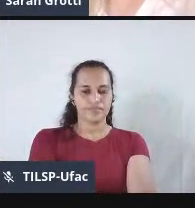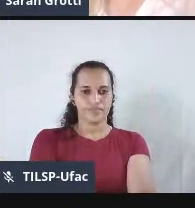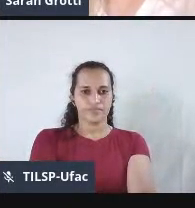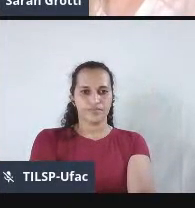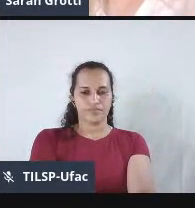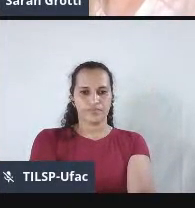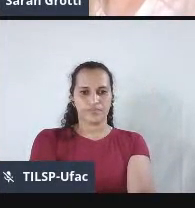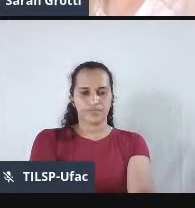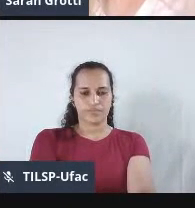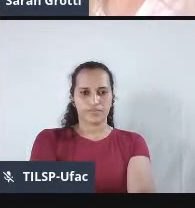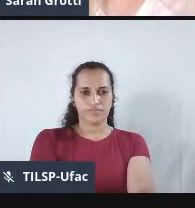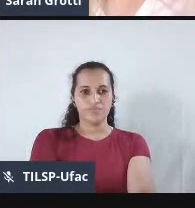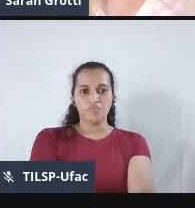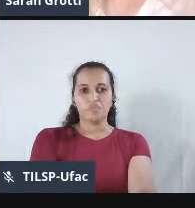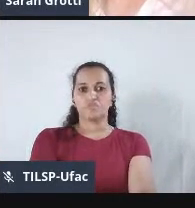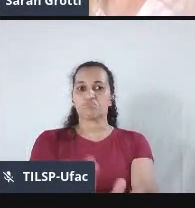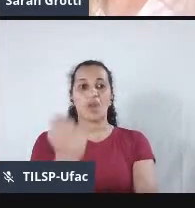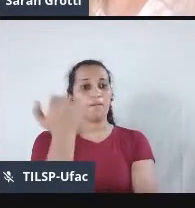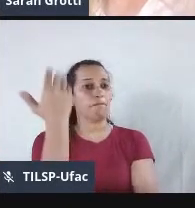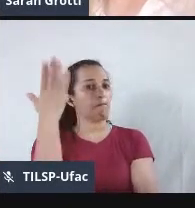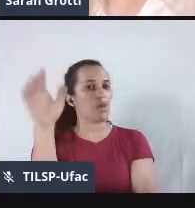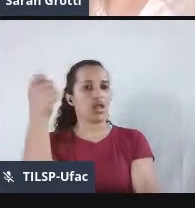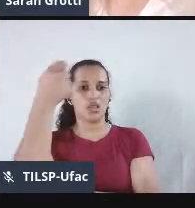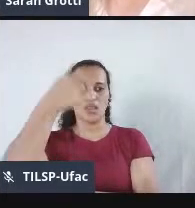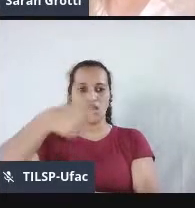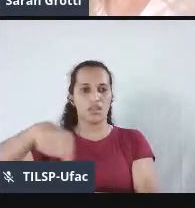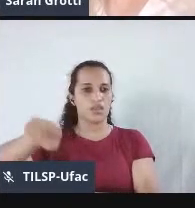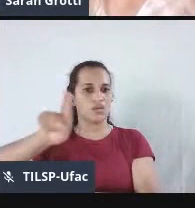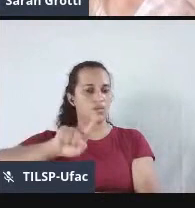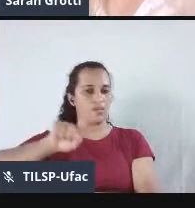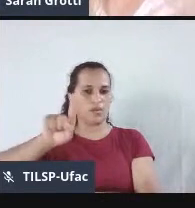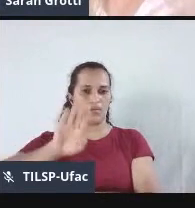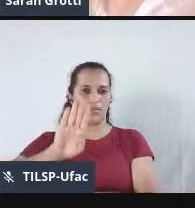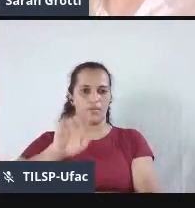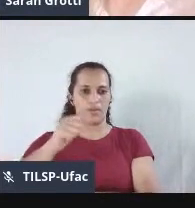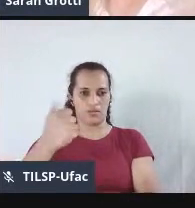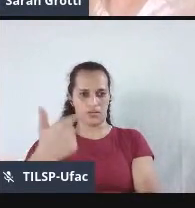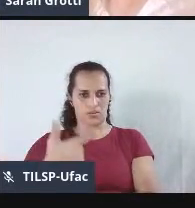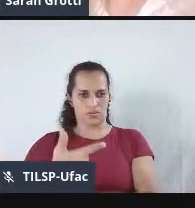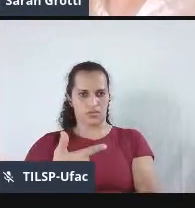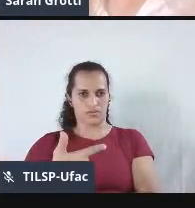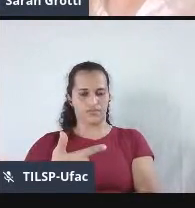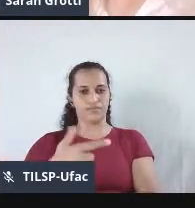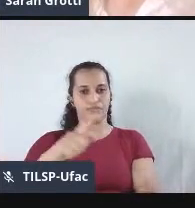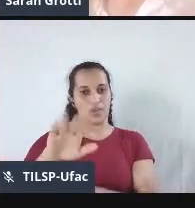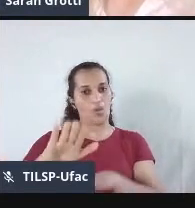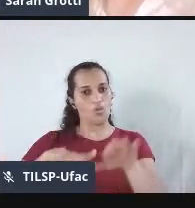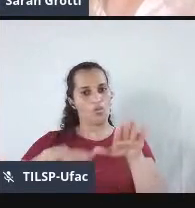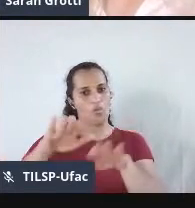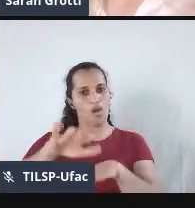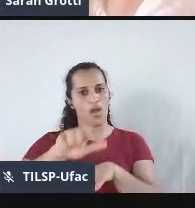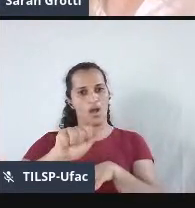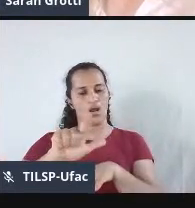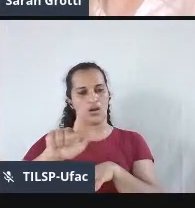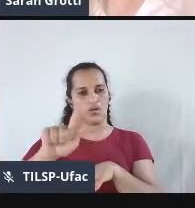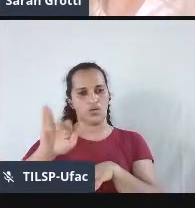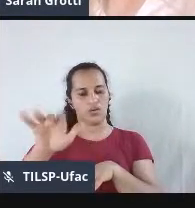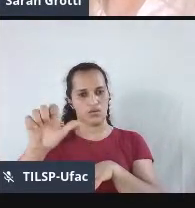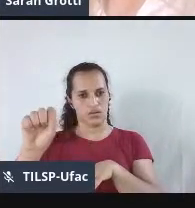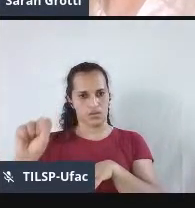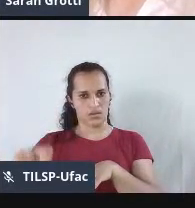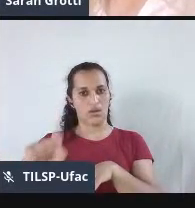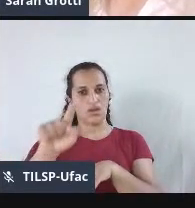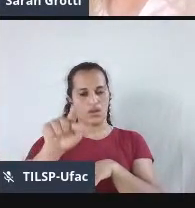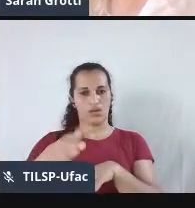Plantas não precisam de B12 para fazer suas atividades metabólicas. Algumas algas utilizam para realizar seus